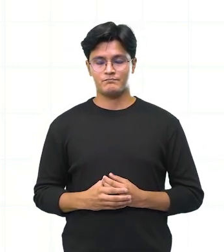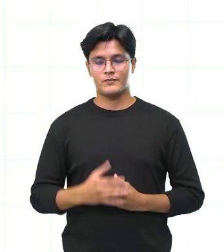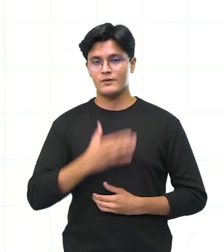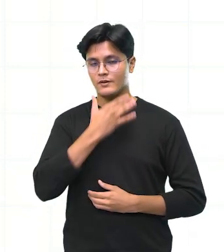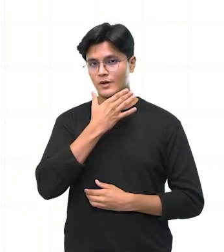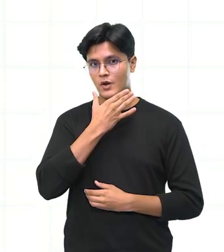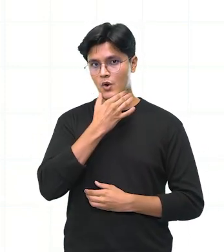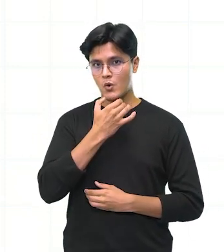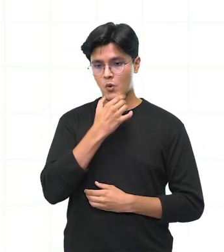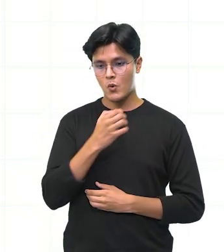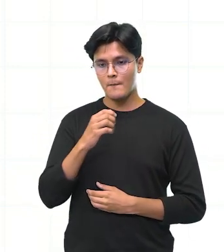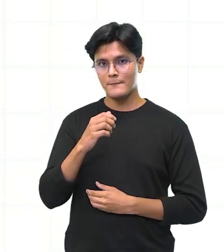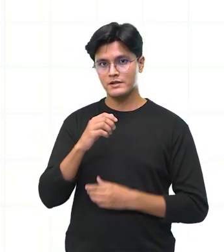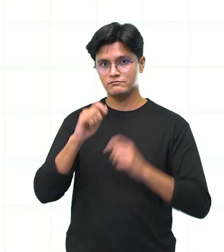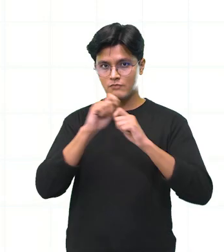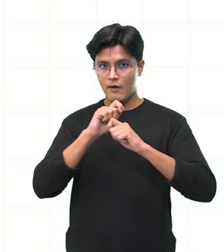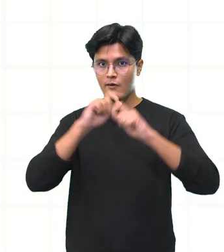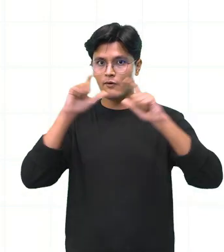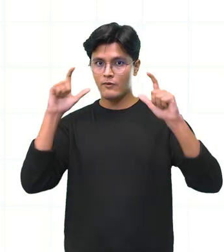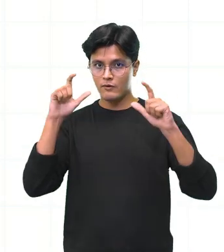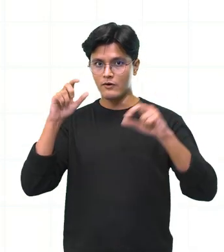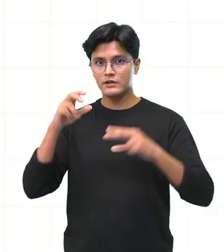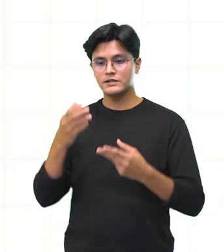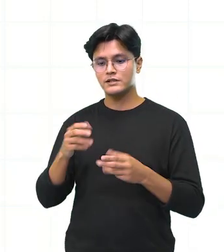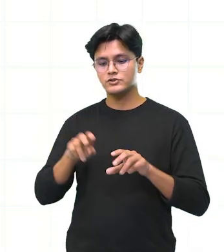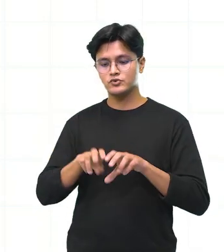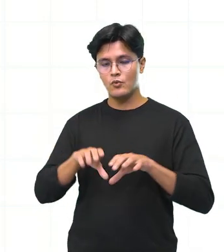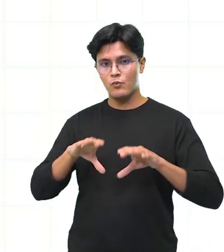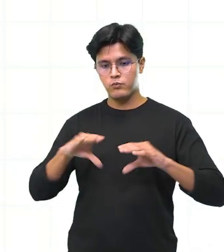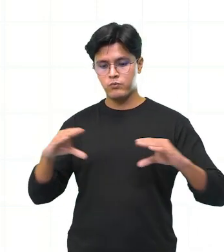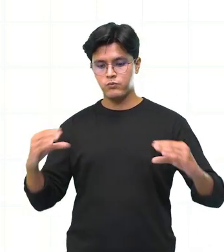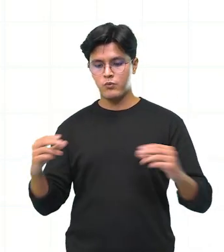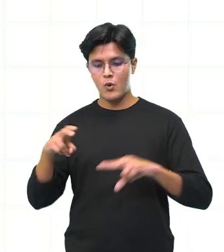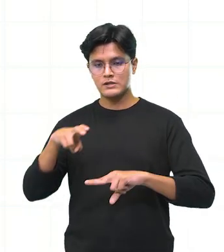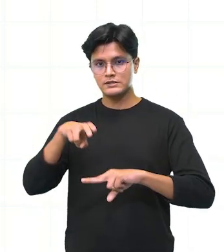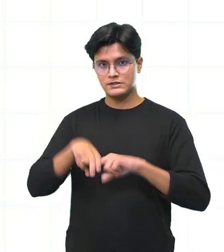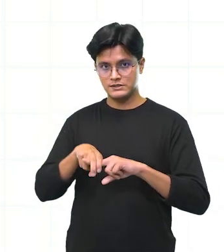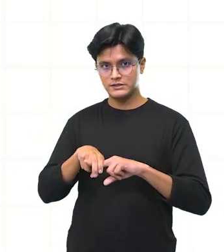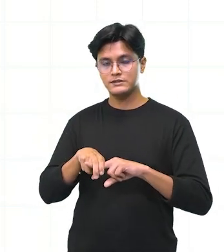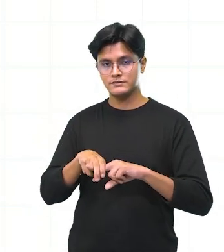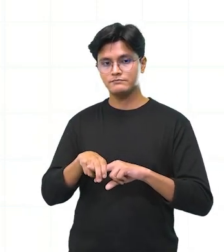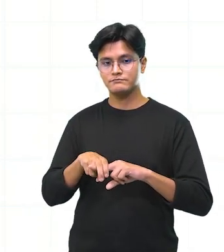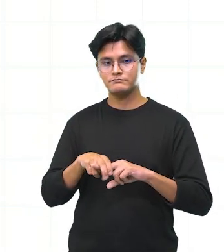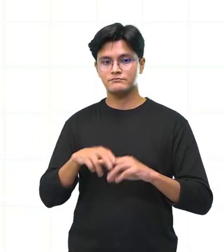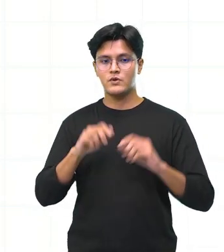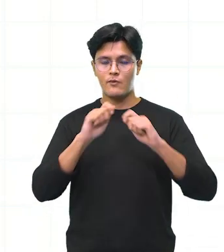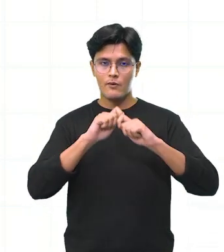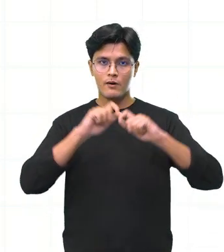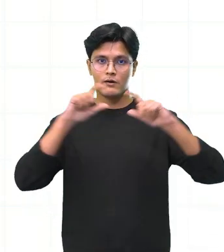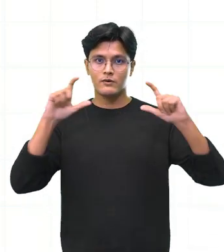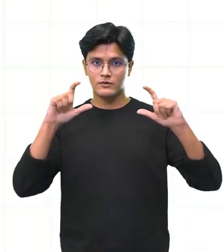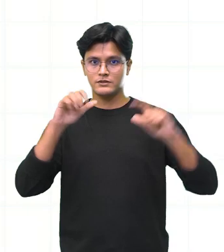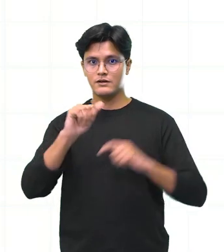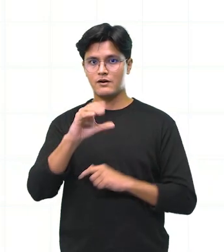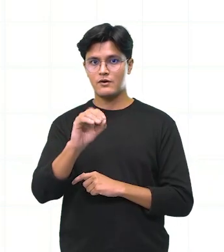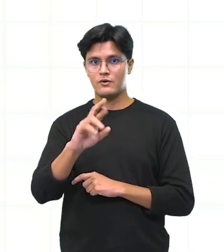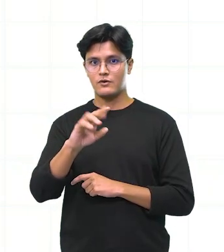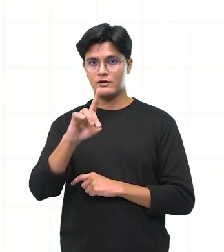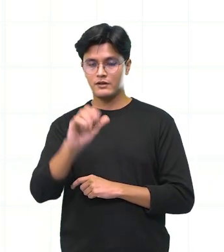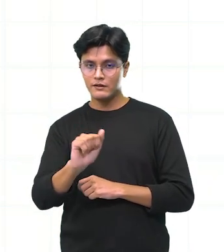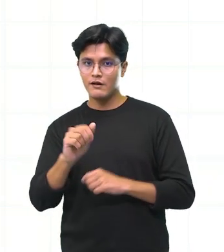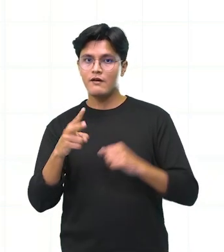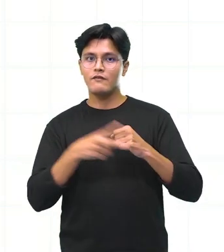senta no sofá. Acorda, verbo. Senta, verbo. O